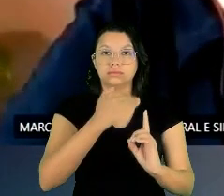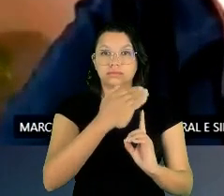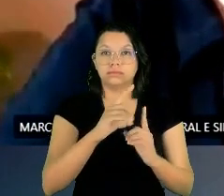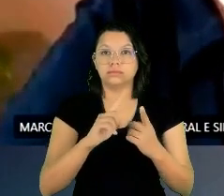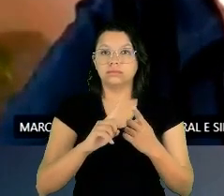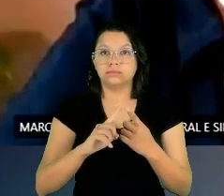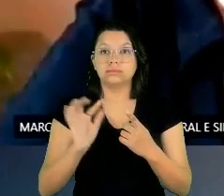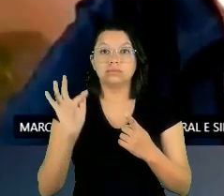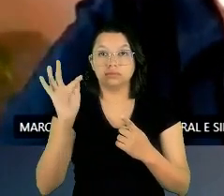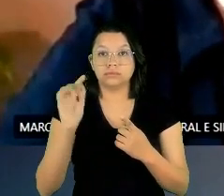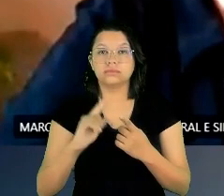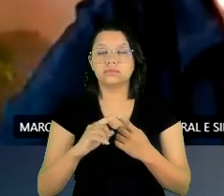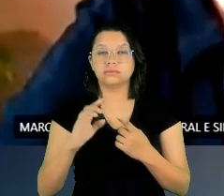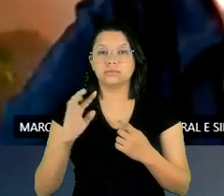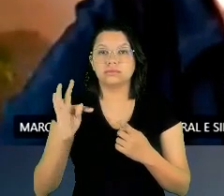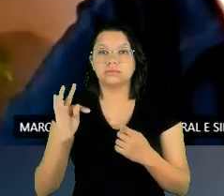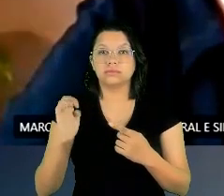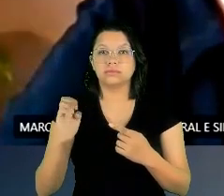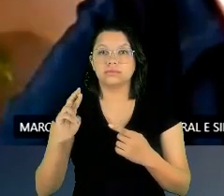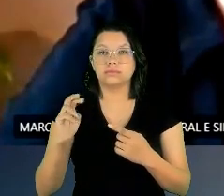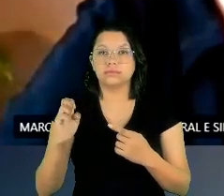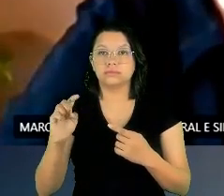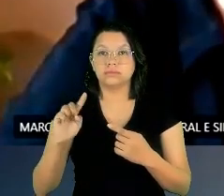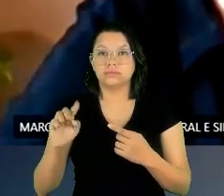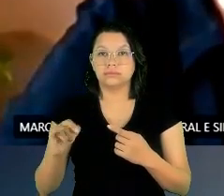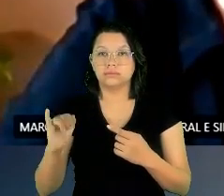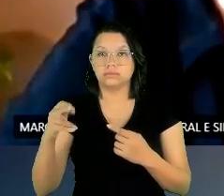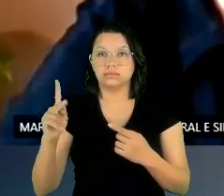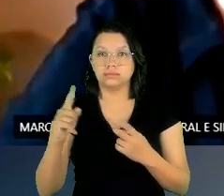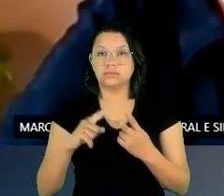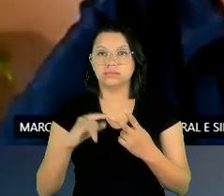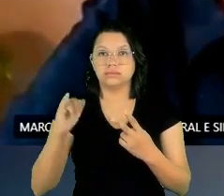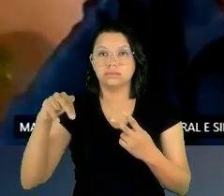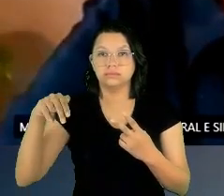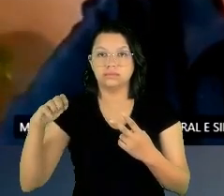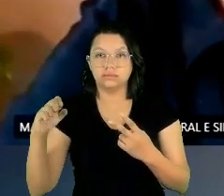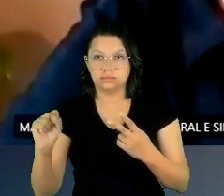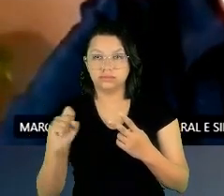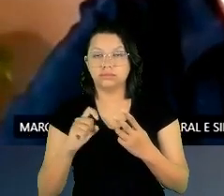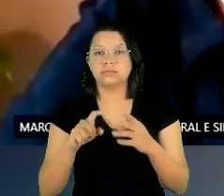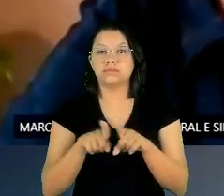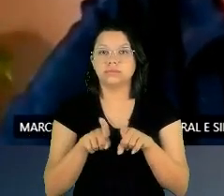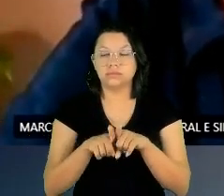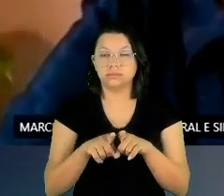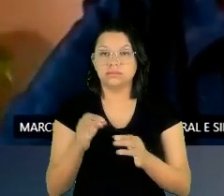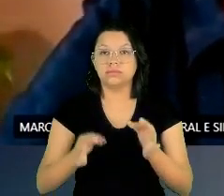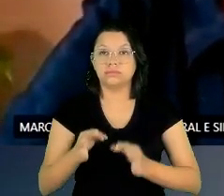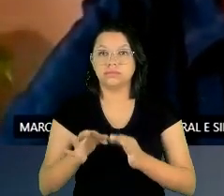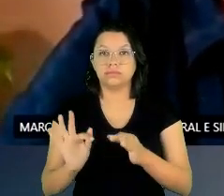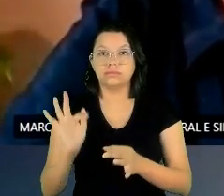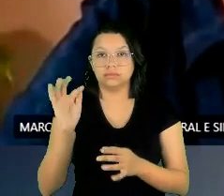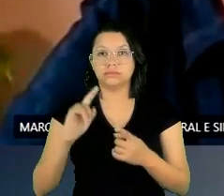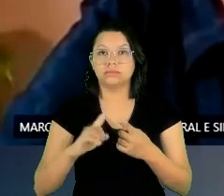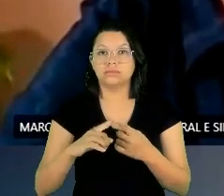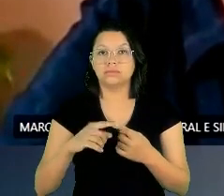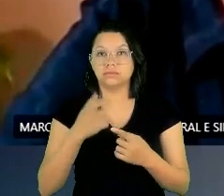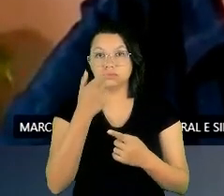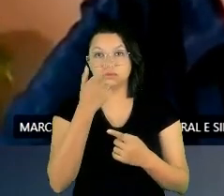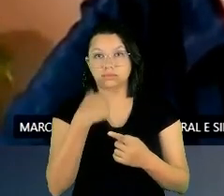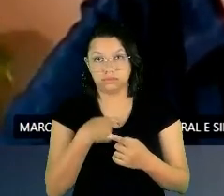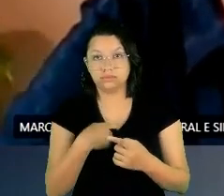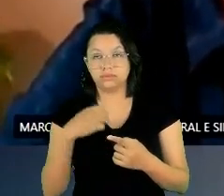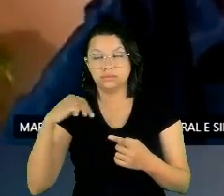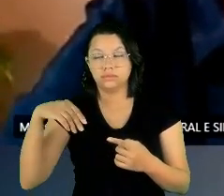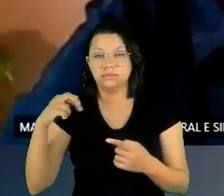coordenação das desembargadoras federais Terezinha Caserta e Inês Virgínia, também das juízas federais